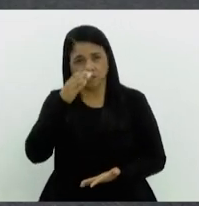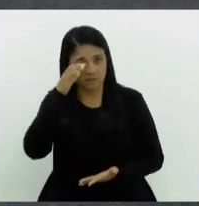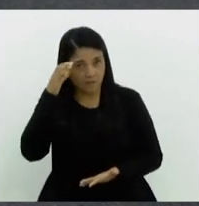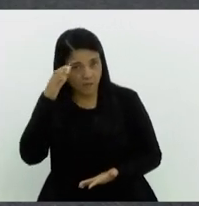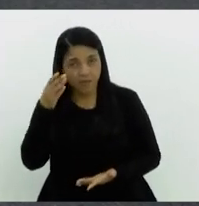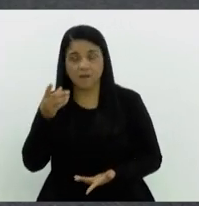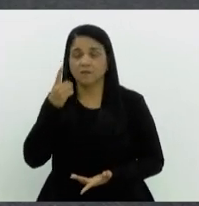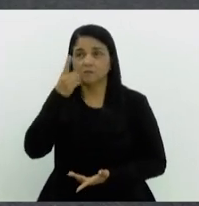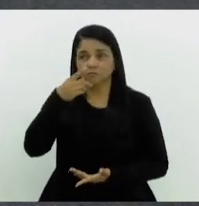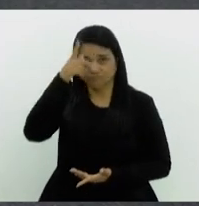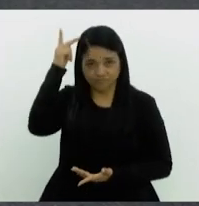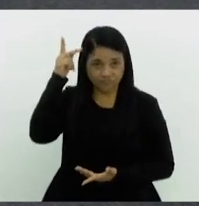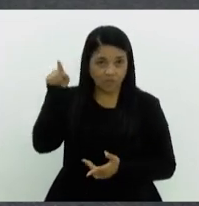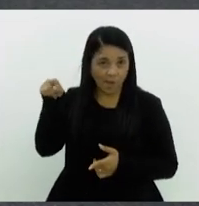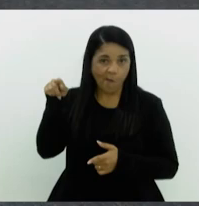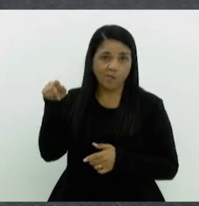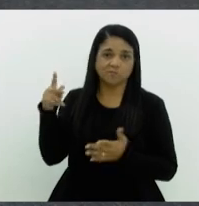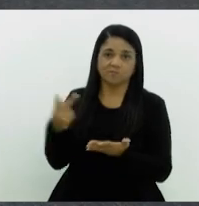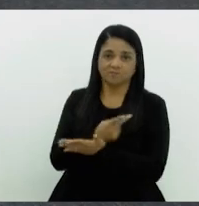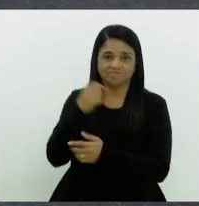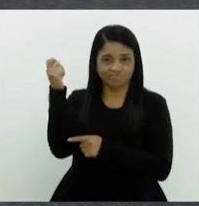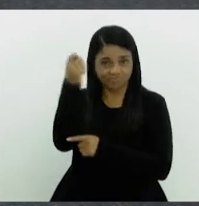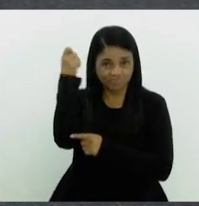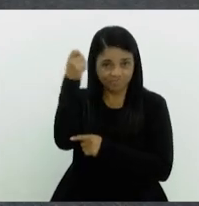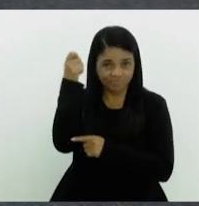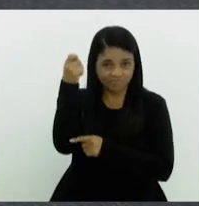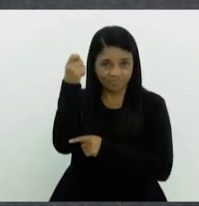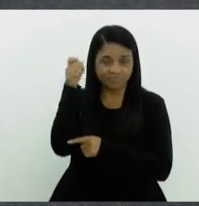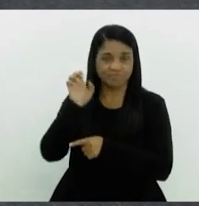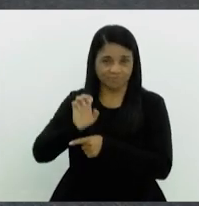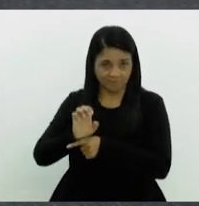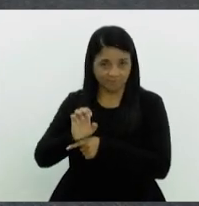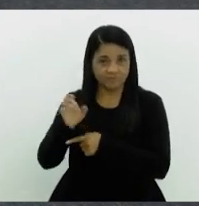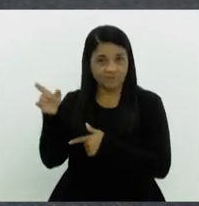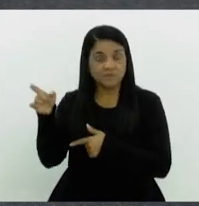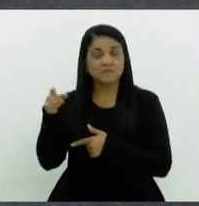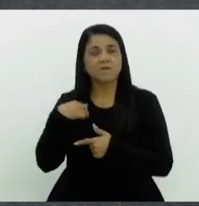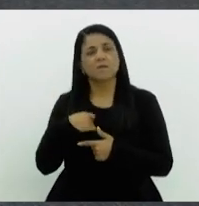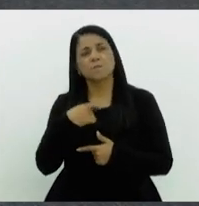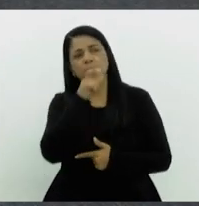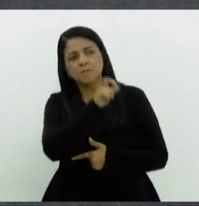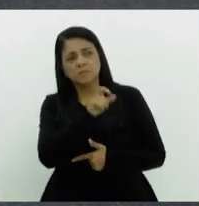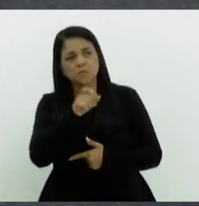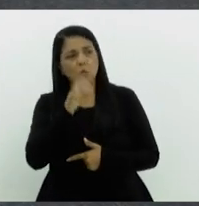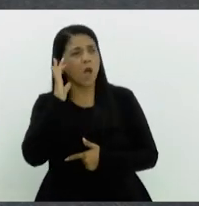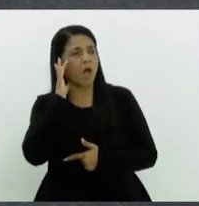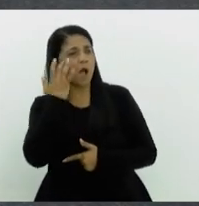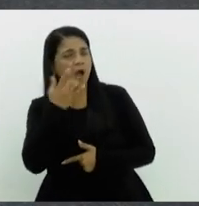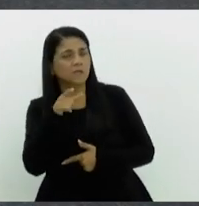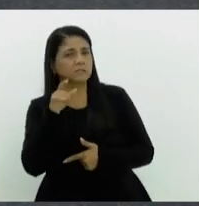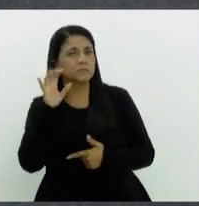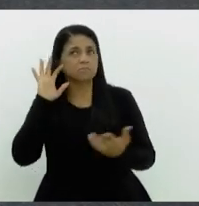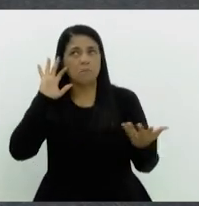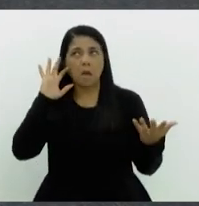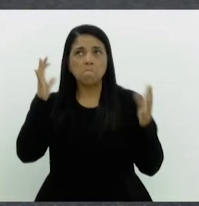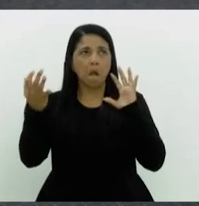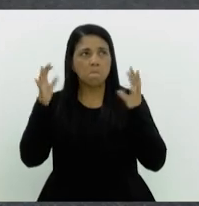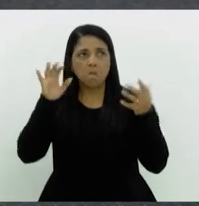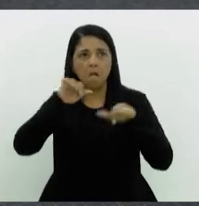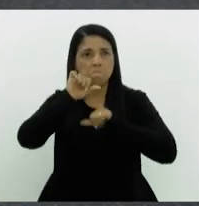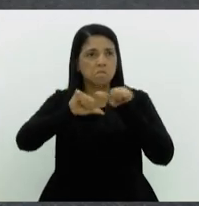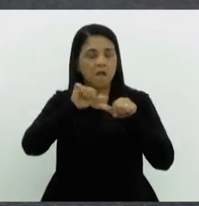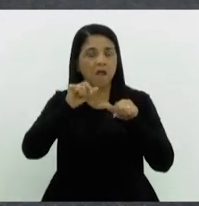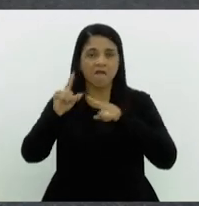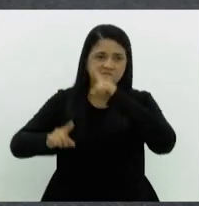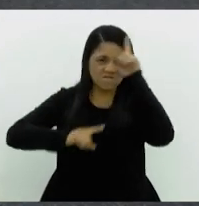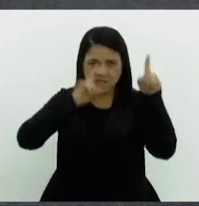tudo que aconteceu no Rio Grande do Sul, há pessoas que acham que mudança climática é uma invenção,